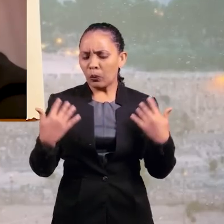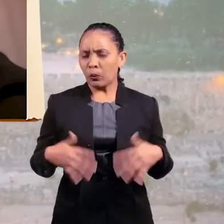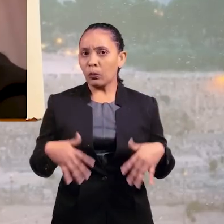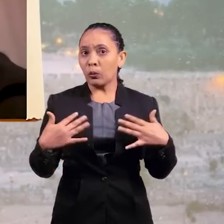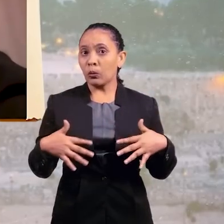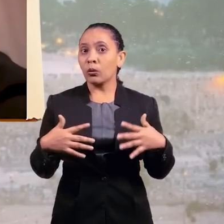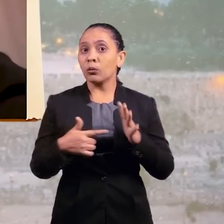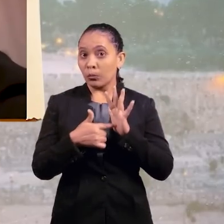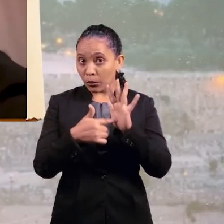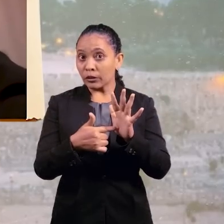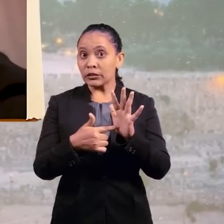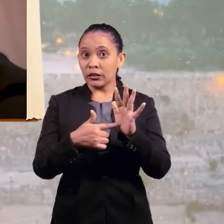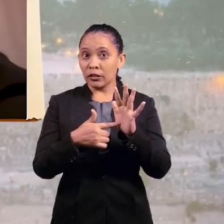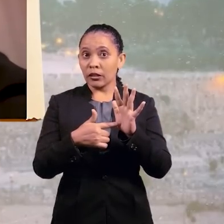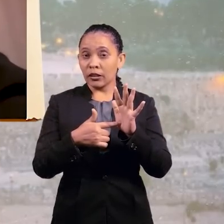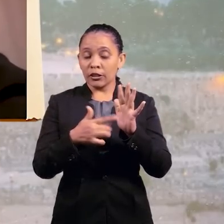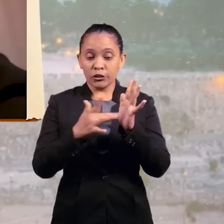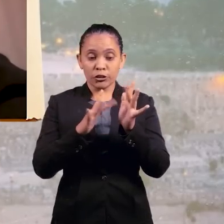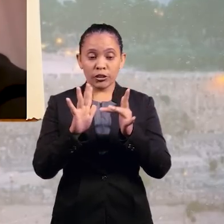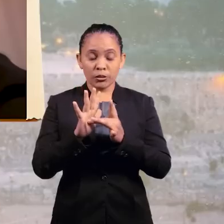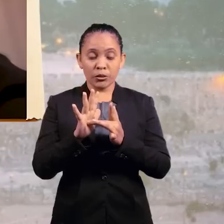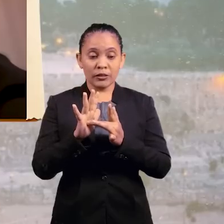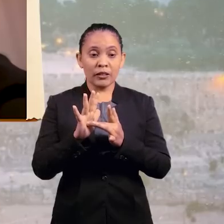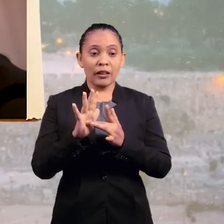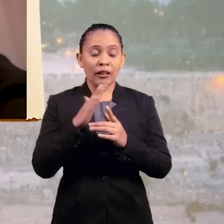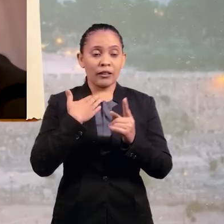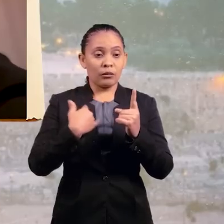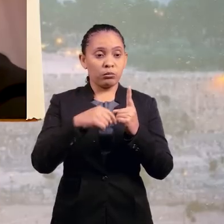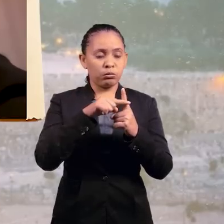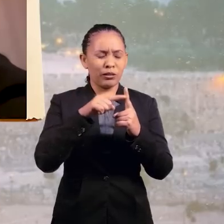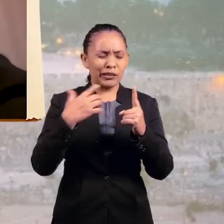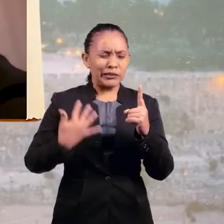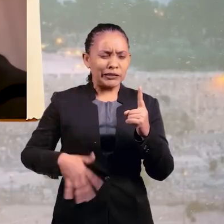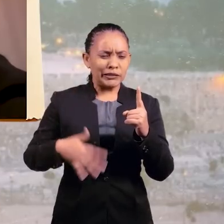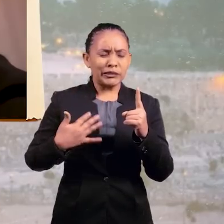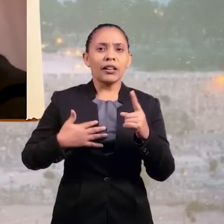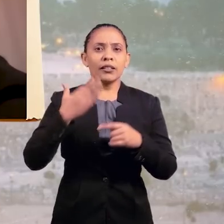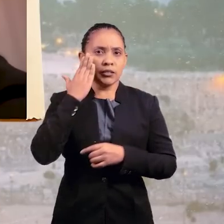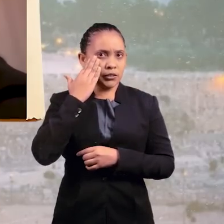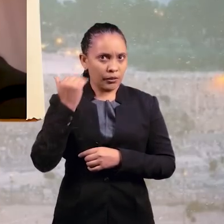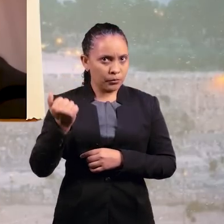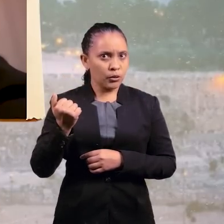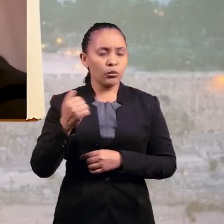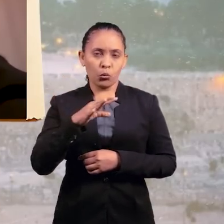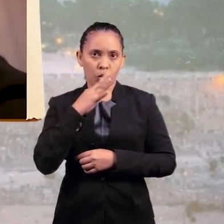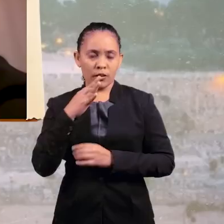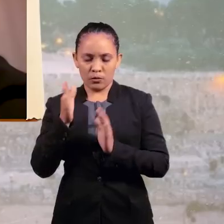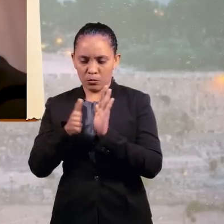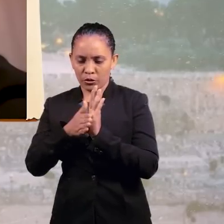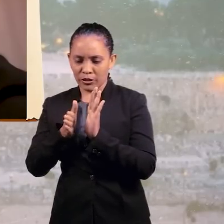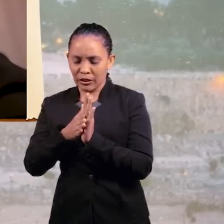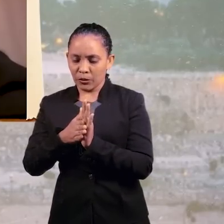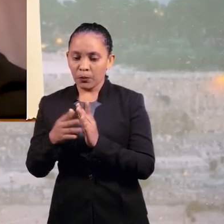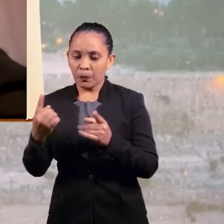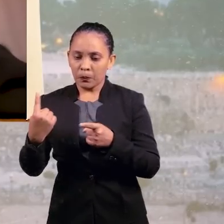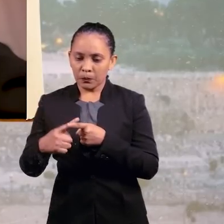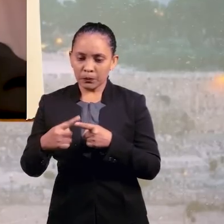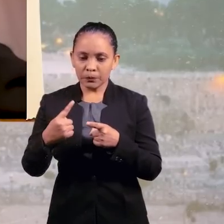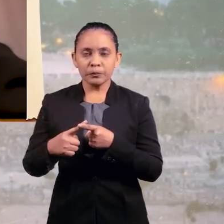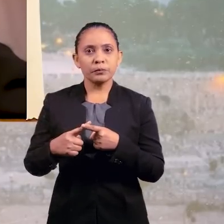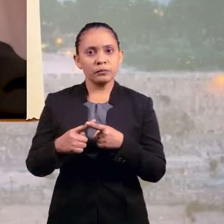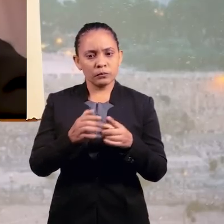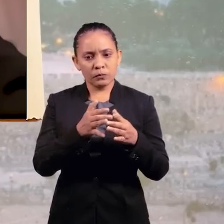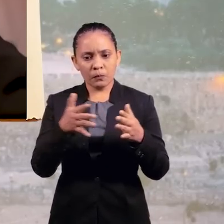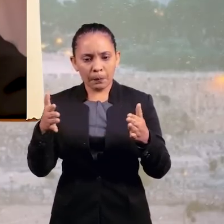aflito, ele sabia que ia morrer na cruz por nós. Ele sabia o plano, ele sabia o projeto. Ele sabia que ia ter que